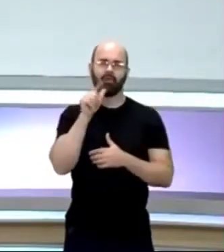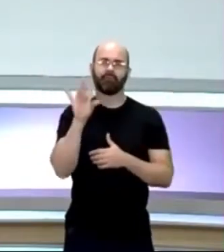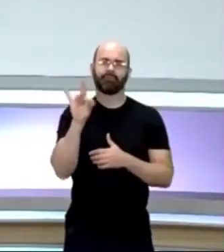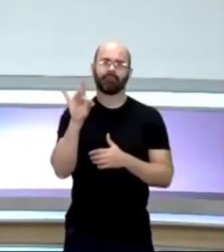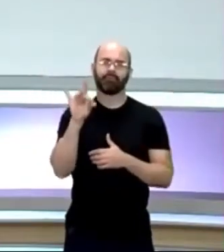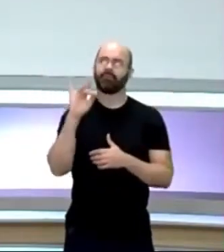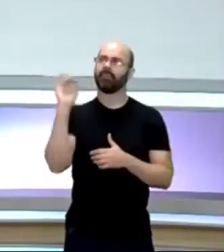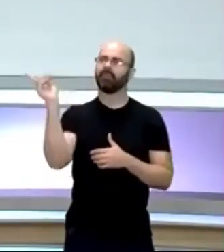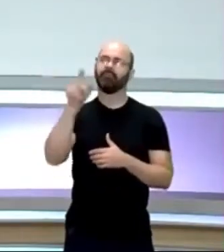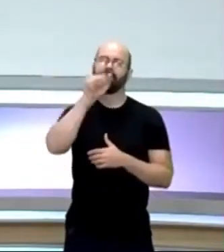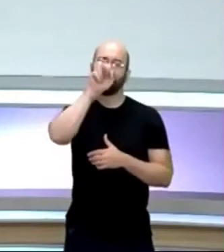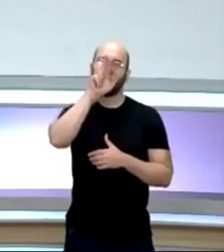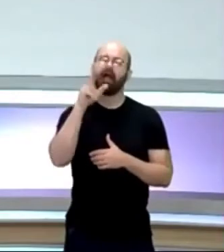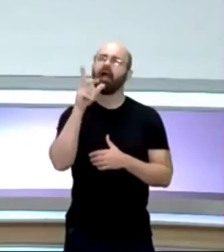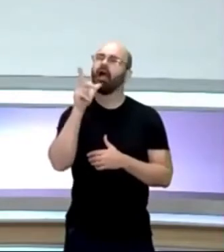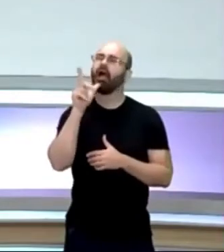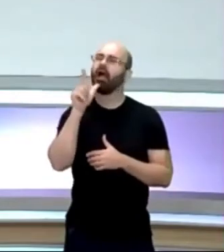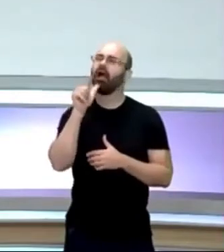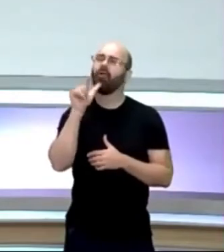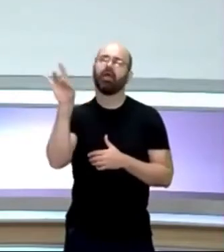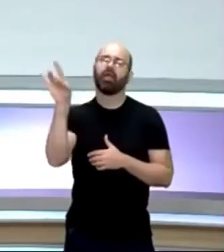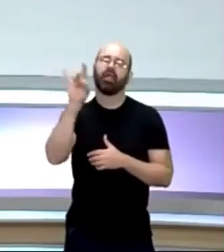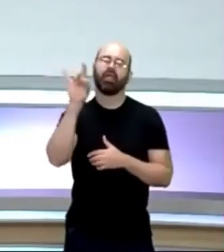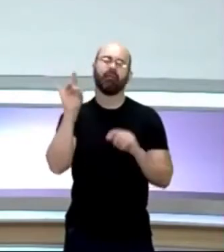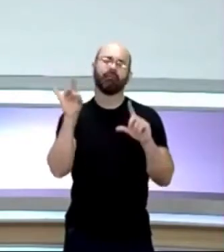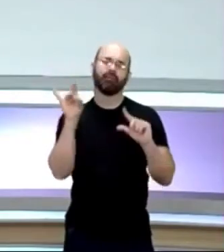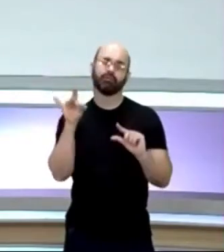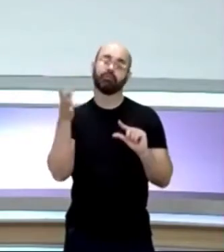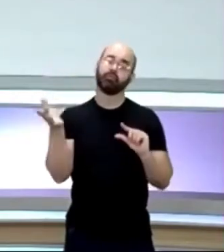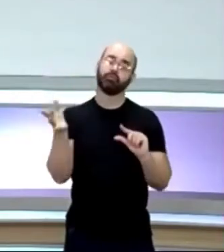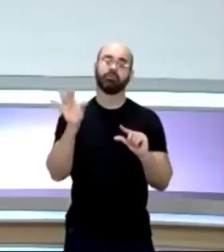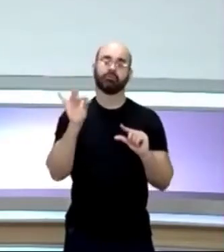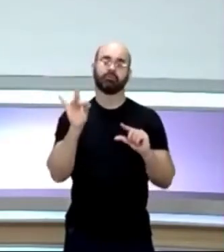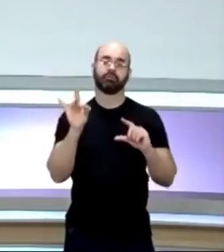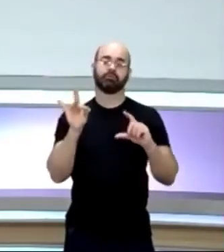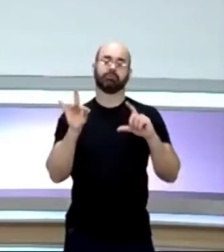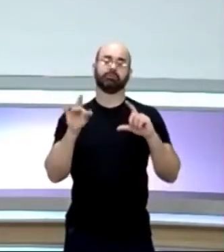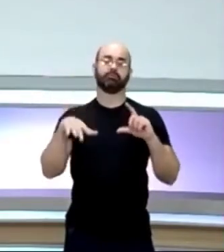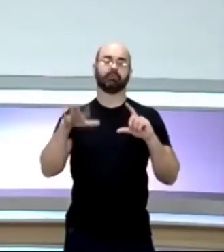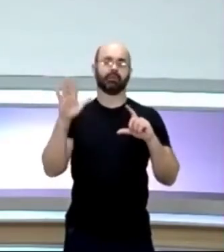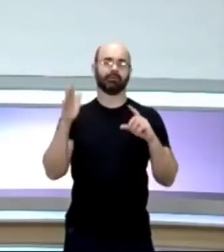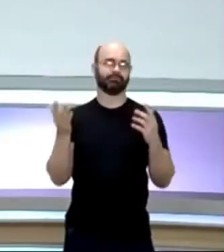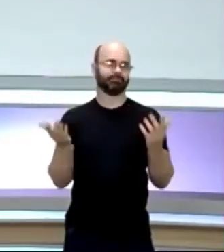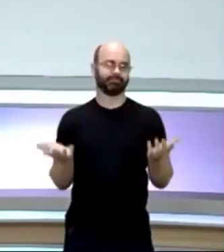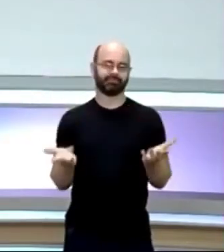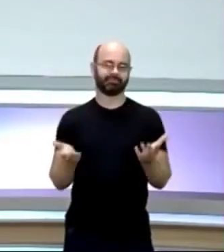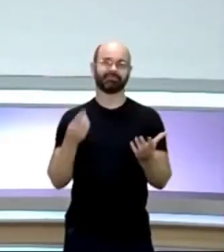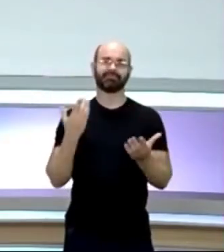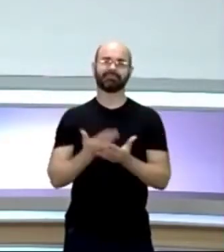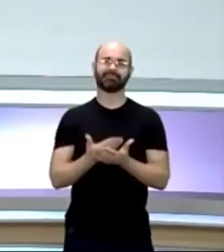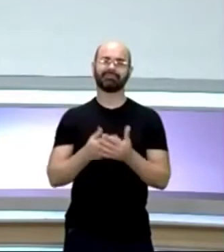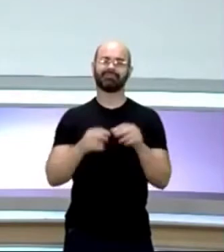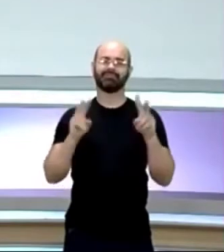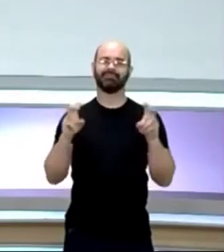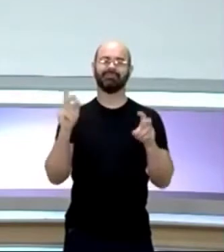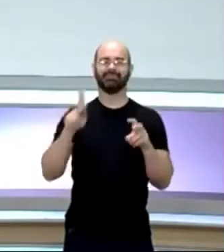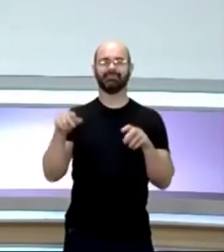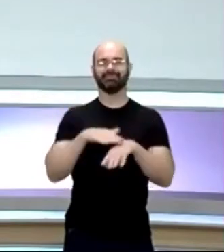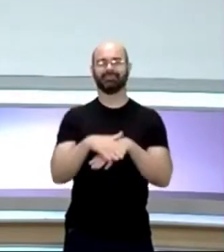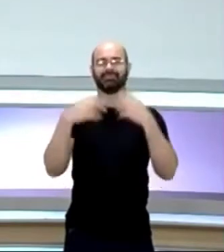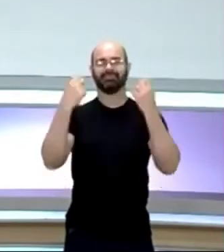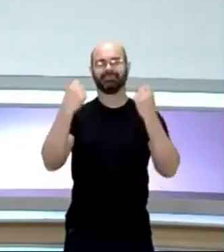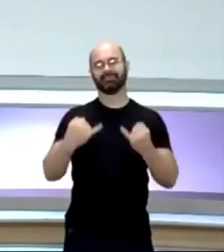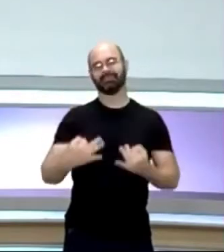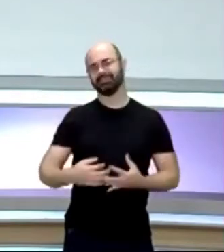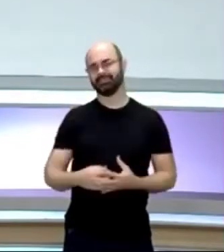extremamente baixa, né? Hoje a umidade relativa já está mais alta. Tudo isso aí você vai ver nessa aula aí, né, que o professor Altieres vai